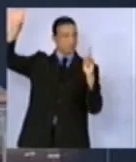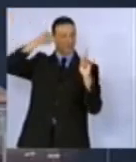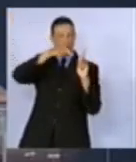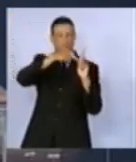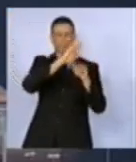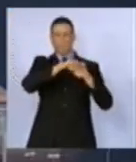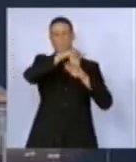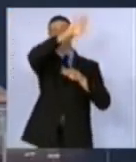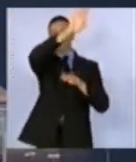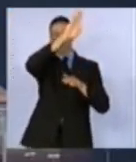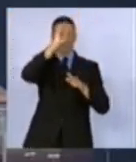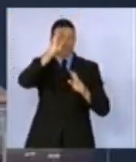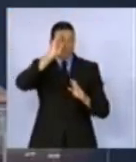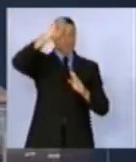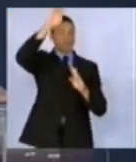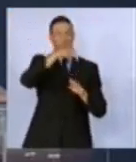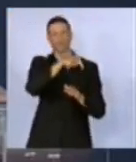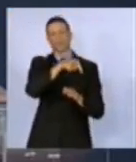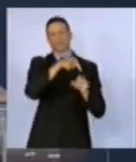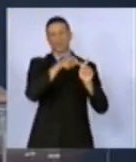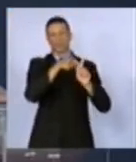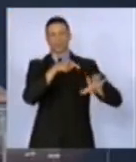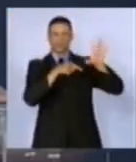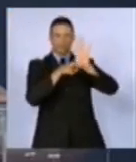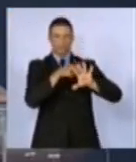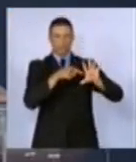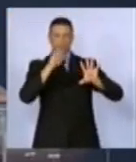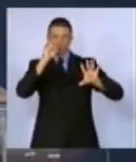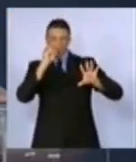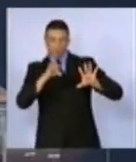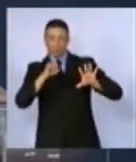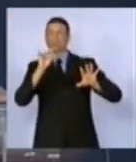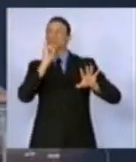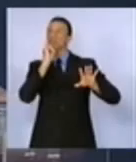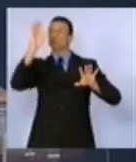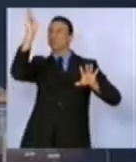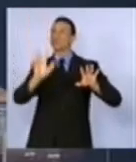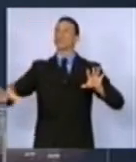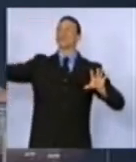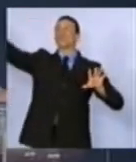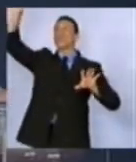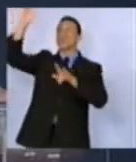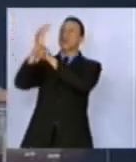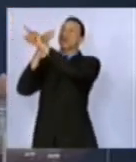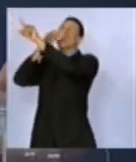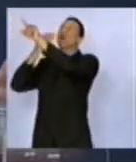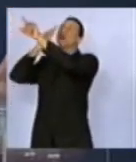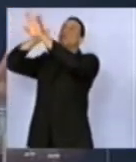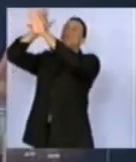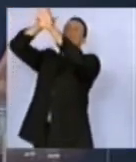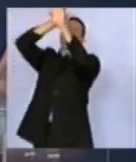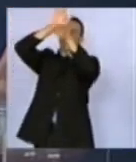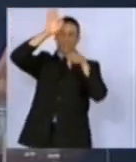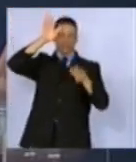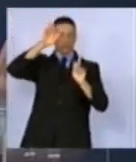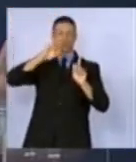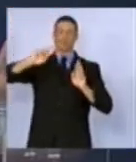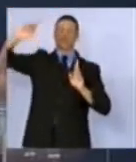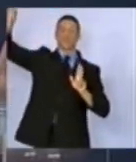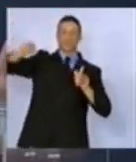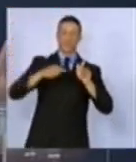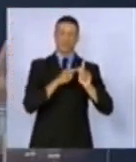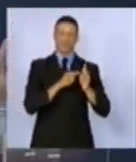caso contrário o Brasil seria hoje um estado mais açucareiro bem eh um